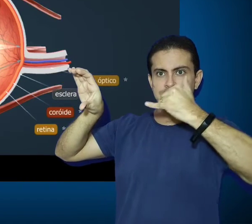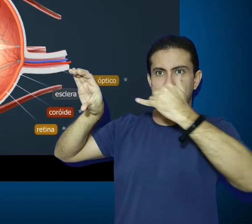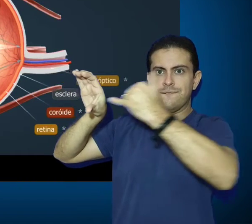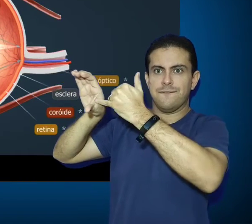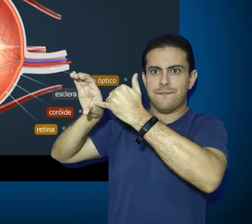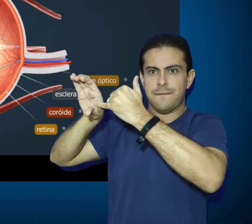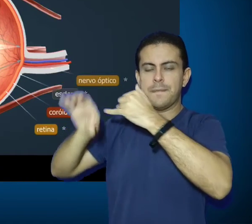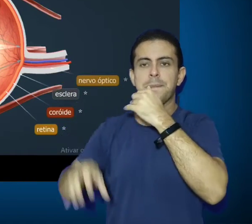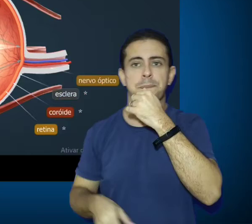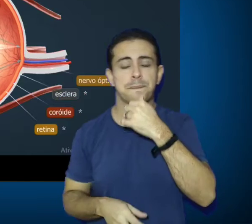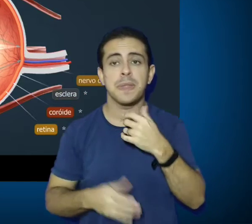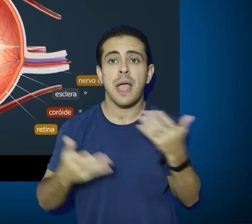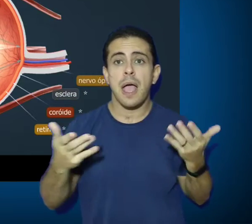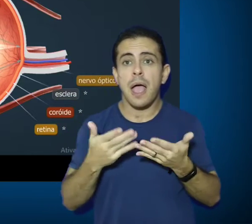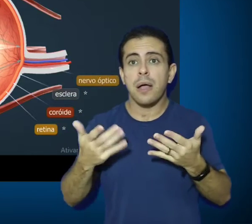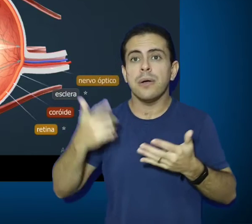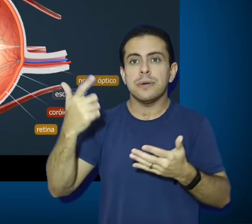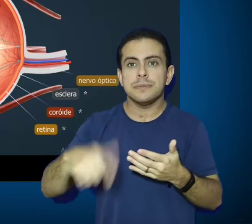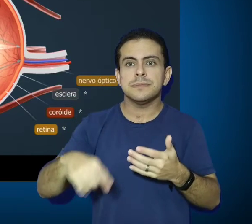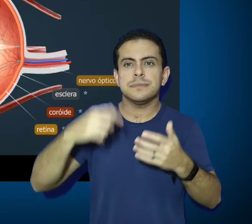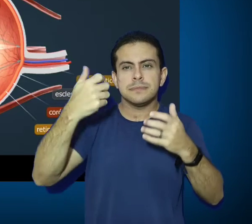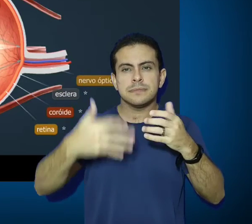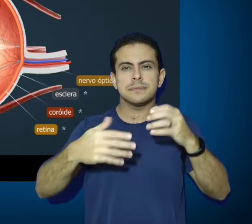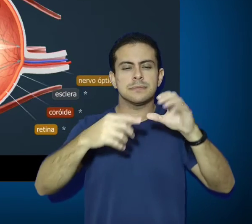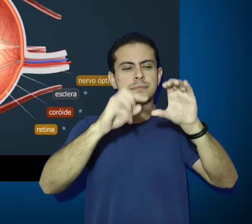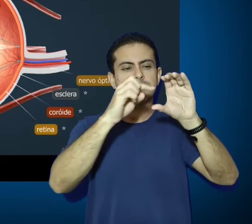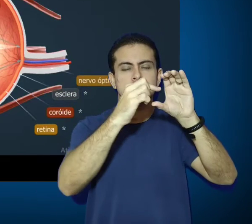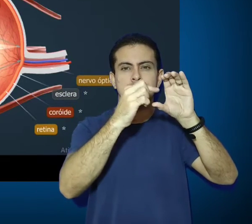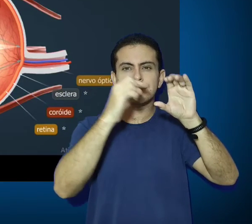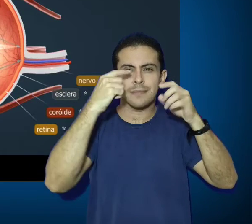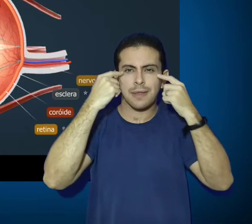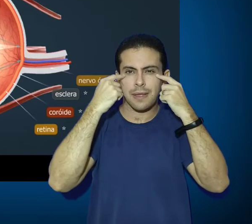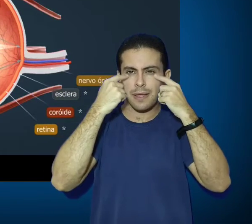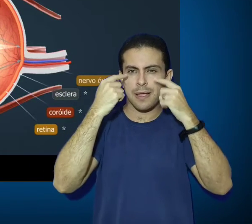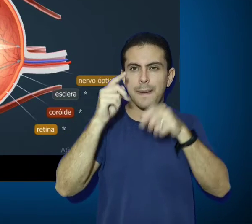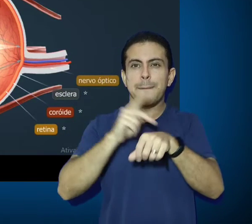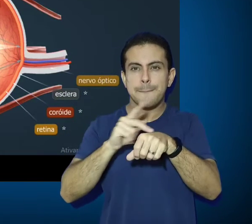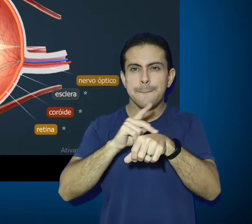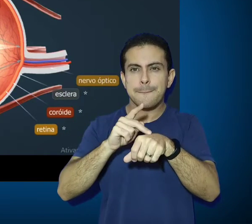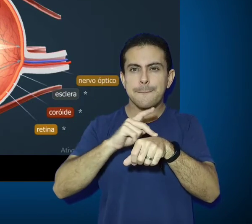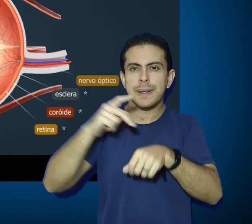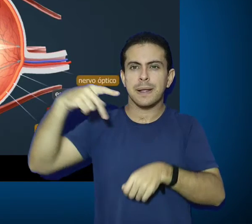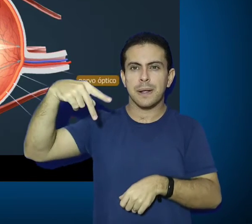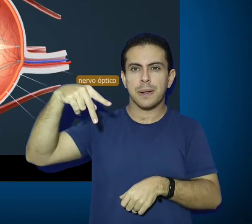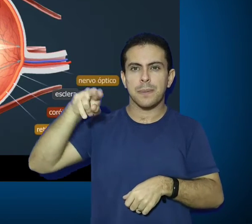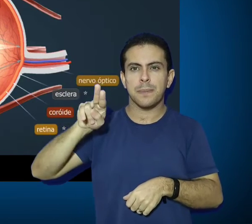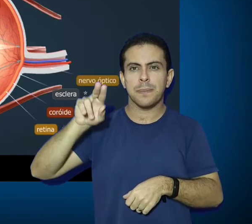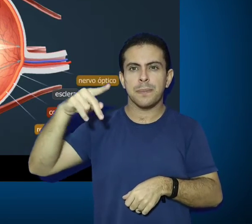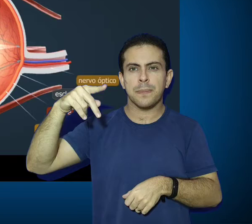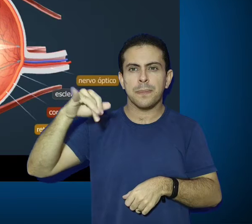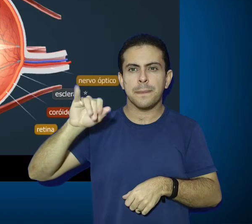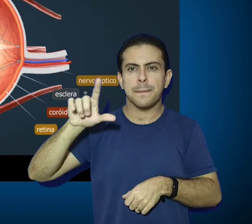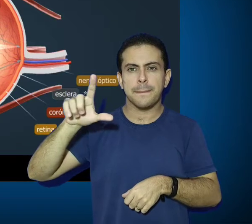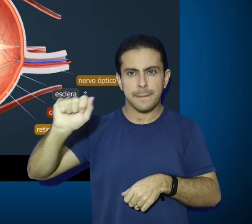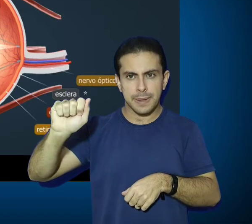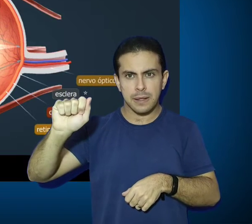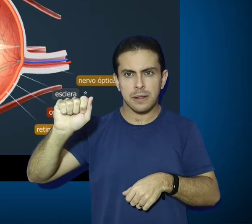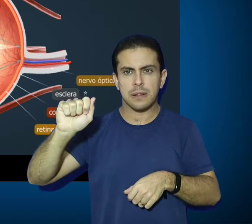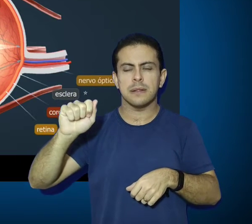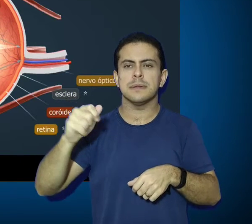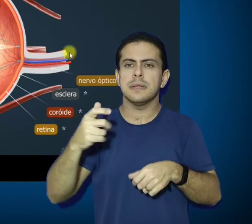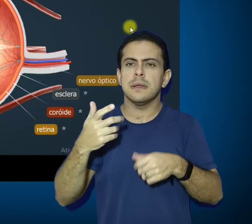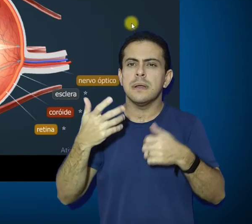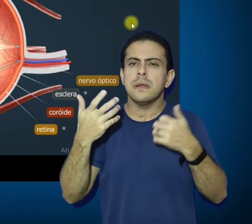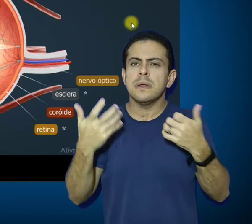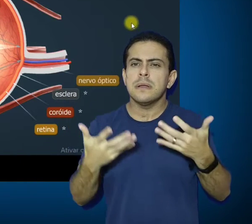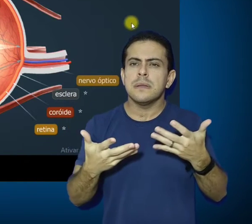sobre a pupila. A pupila ela fica na região colorida do olho, chamada íris. Esses músculos que